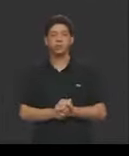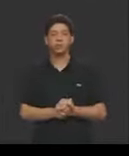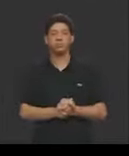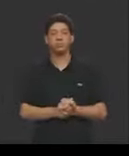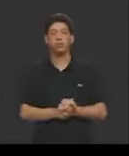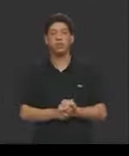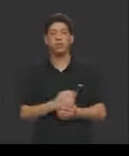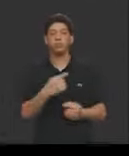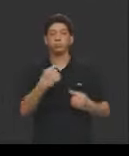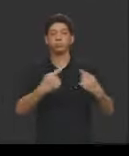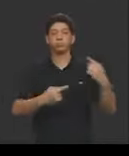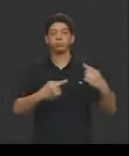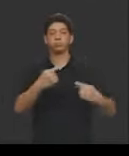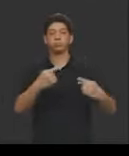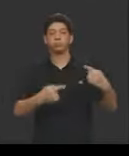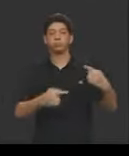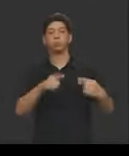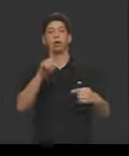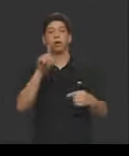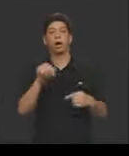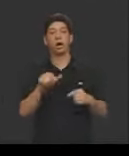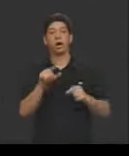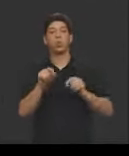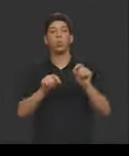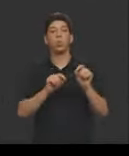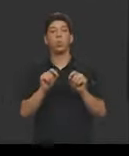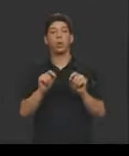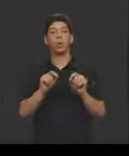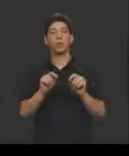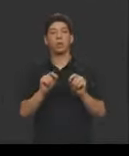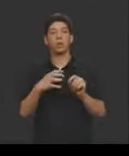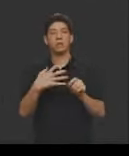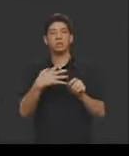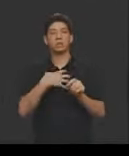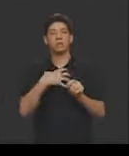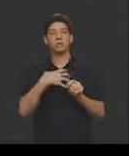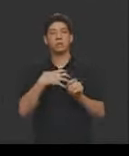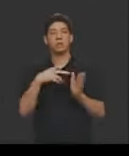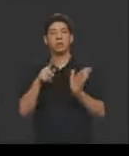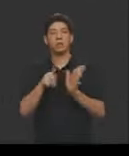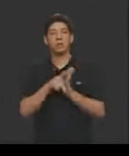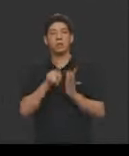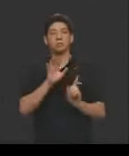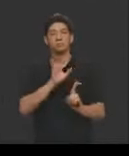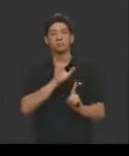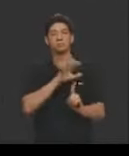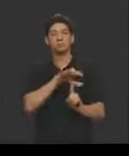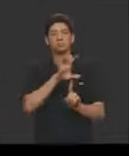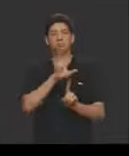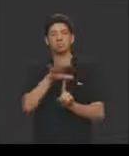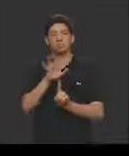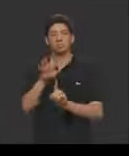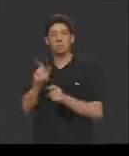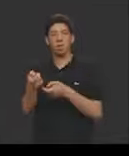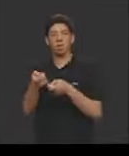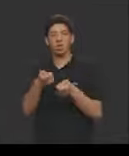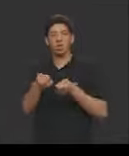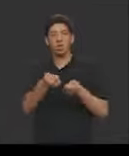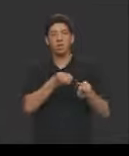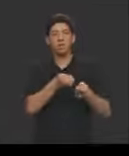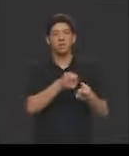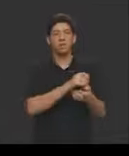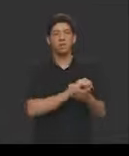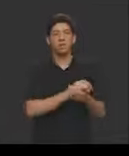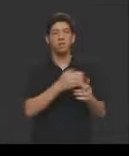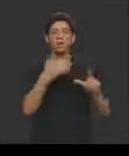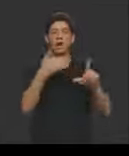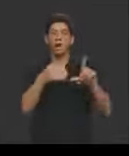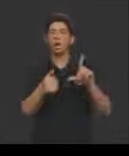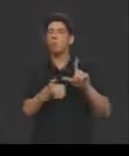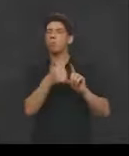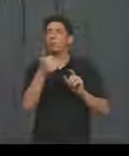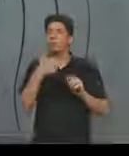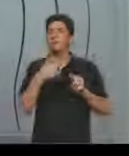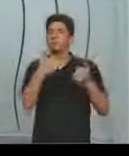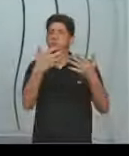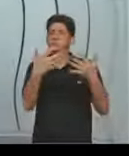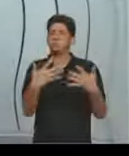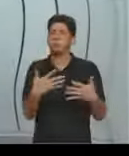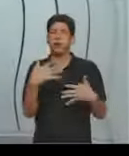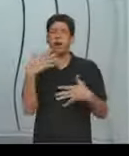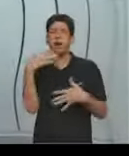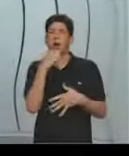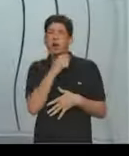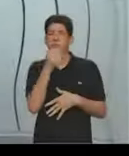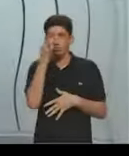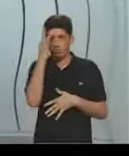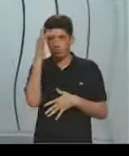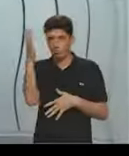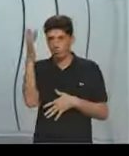política uma forma legítima de dominação porque a gente observou e na primeira aula citei brevemente em filosofia se